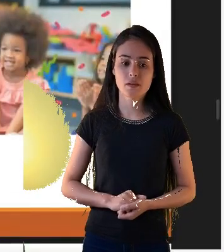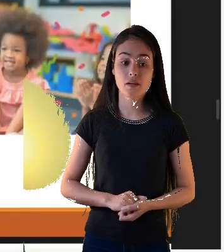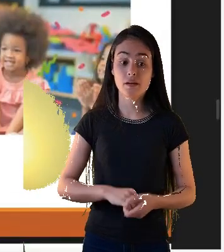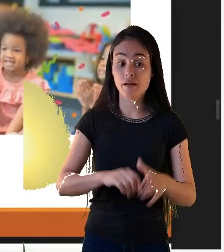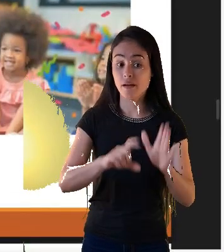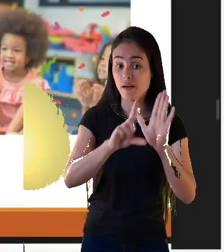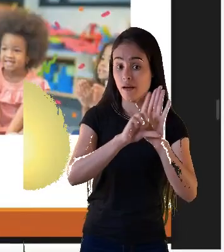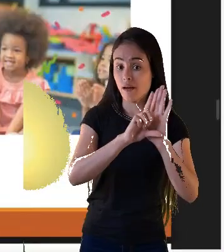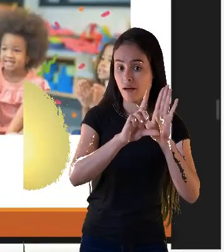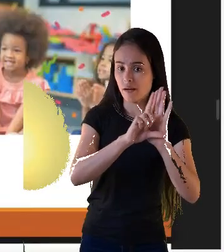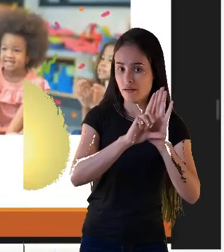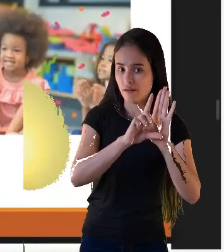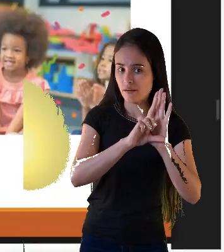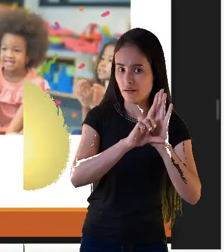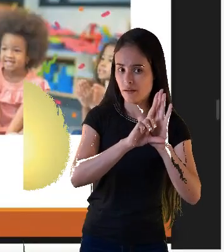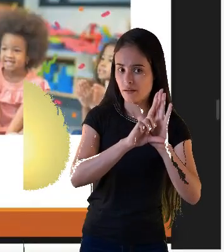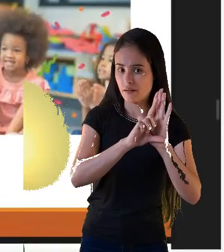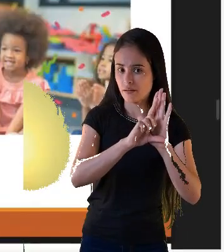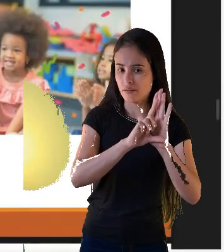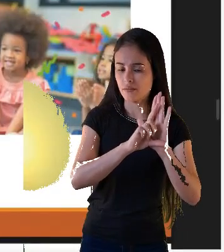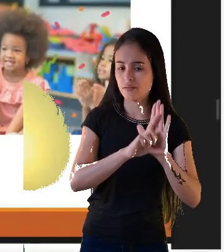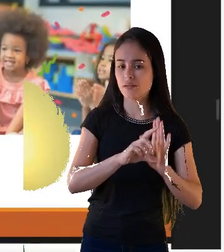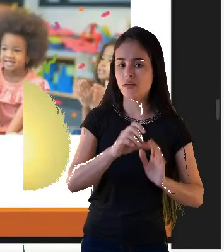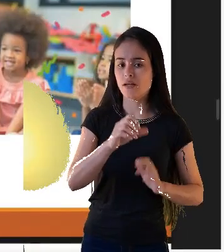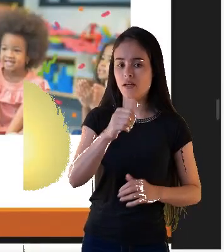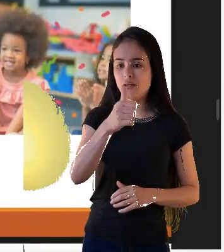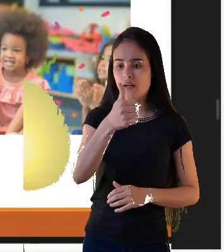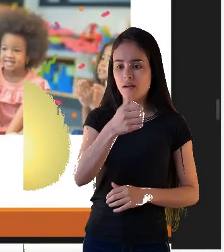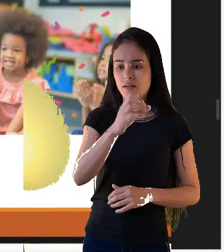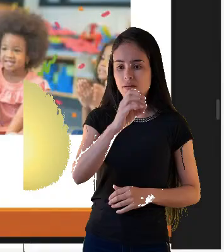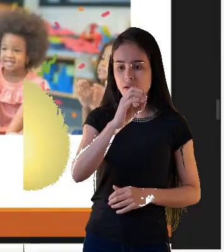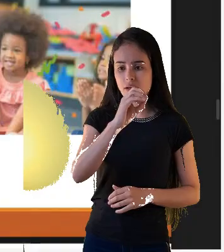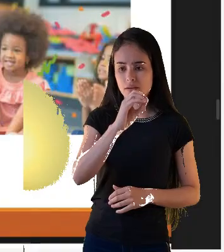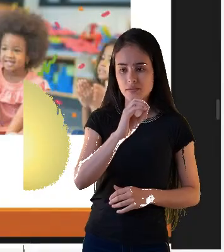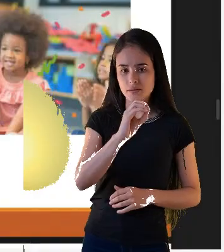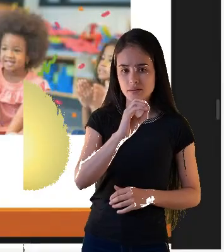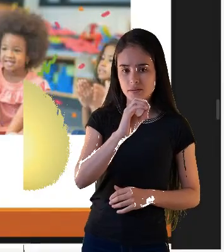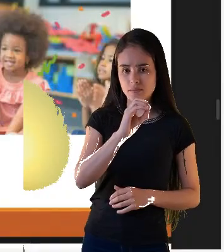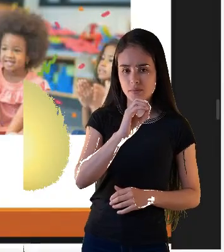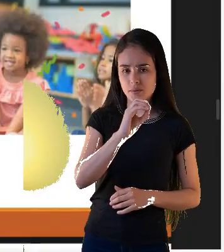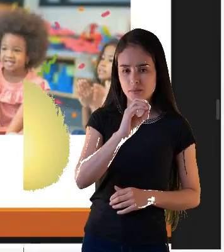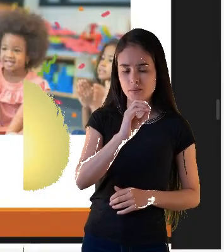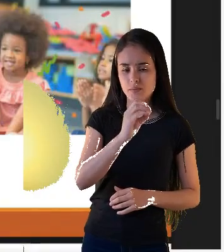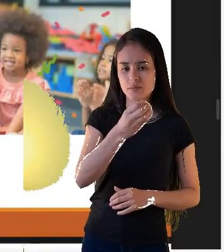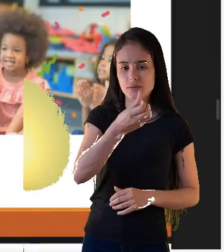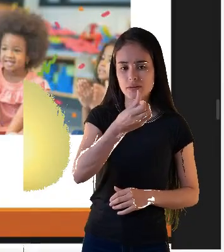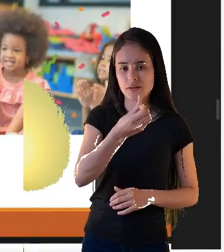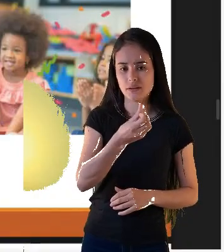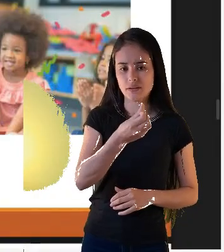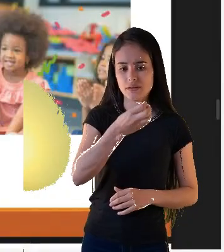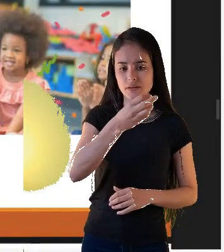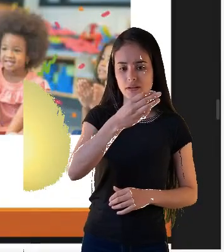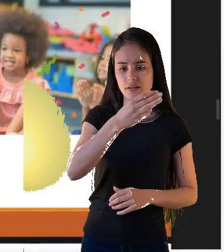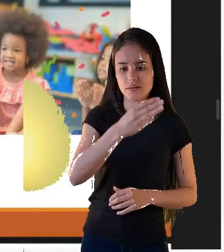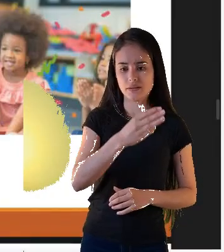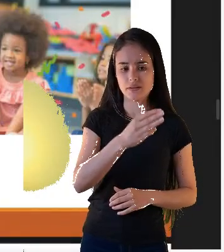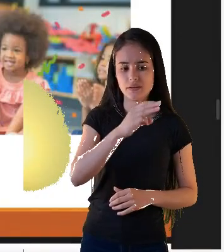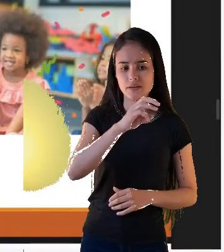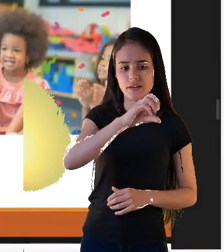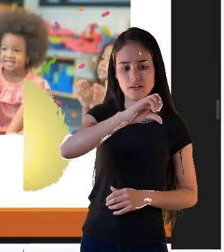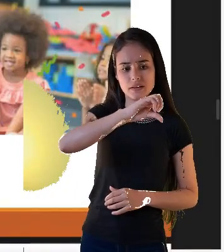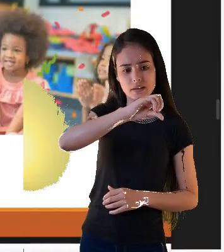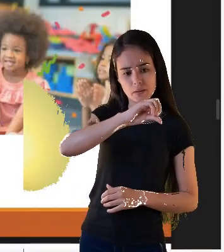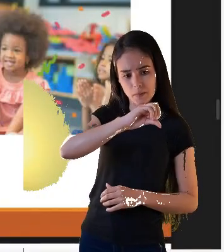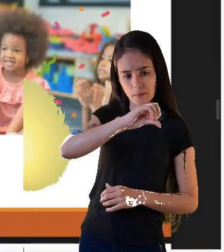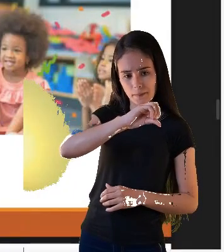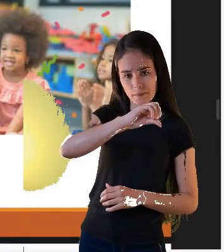Então, como eu falei, né, a gente teve em 2003 a Lei 10.639, que